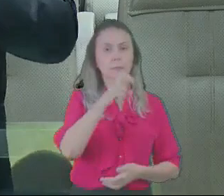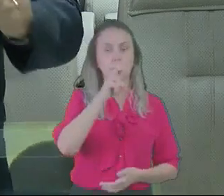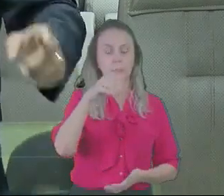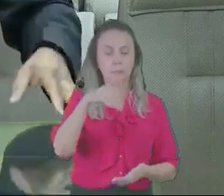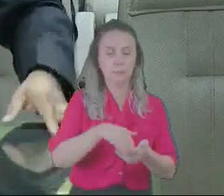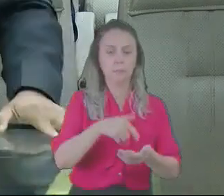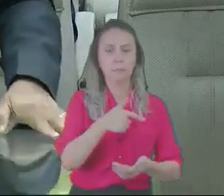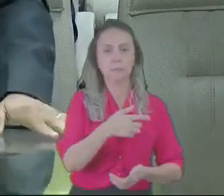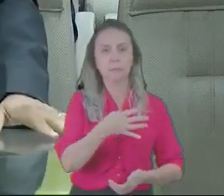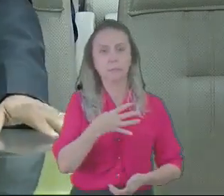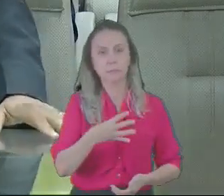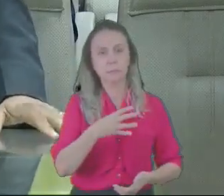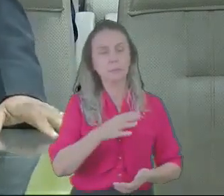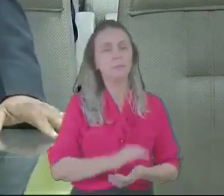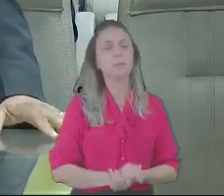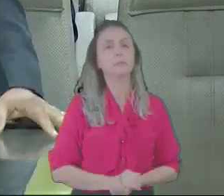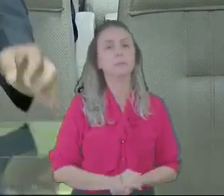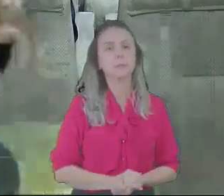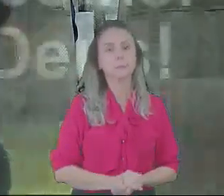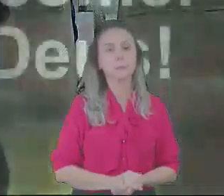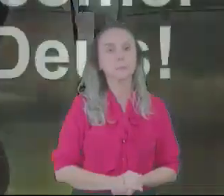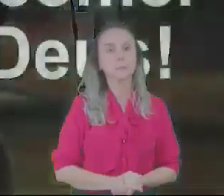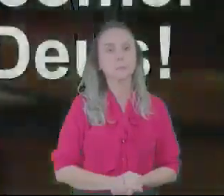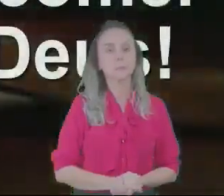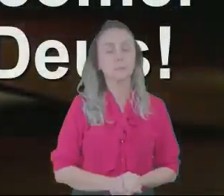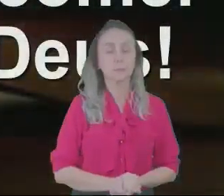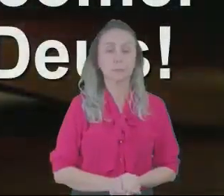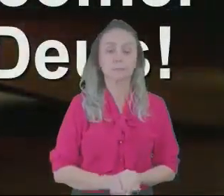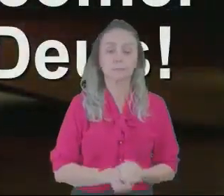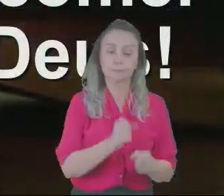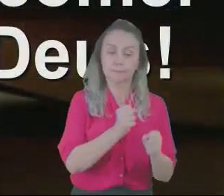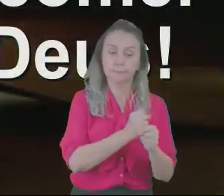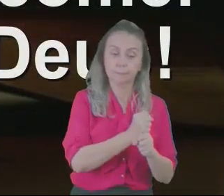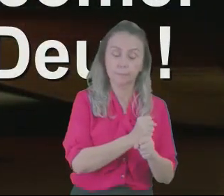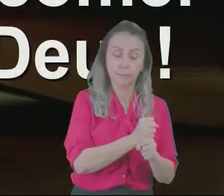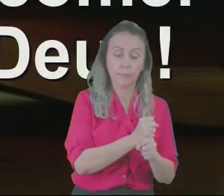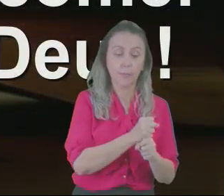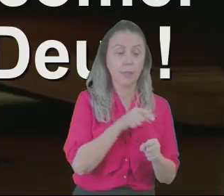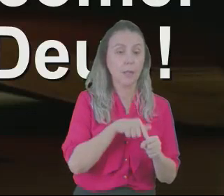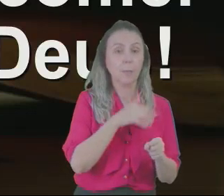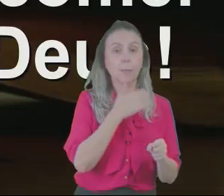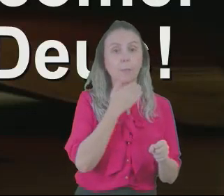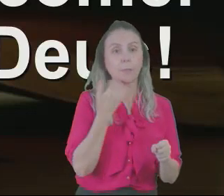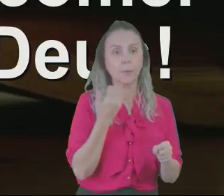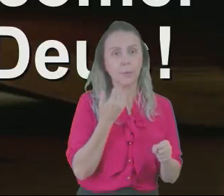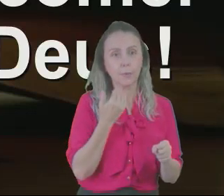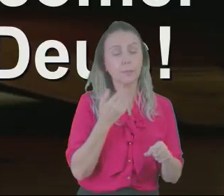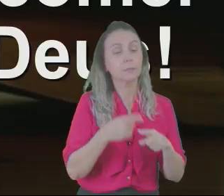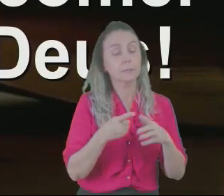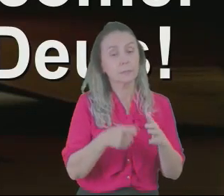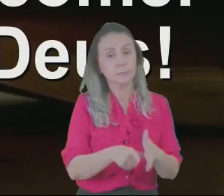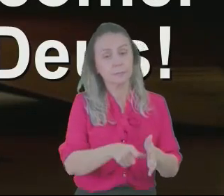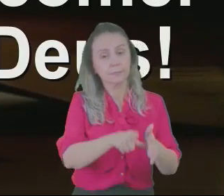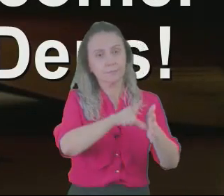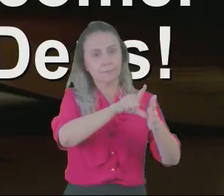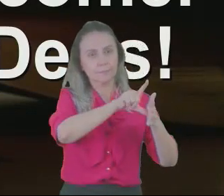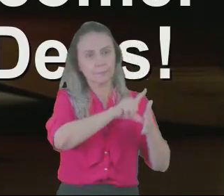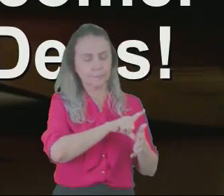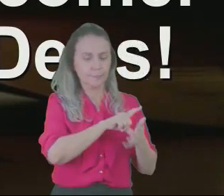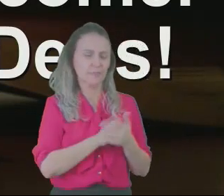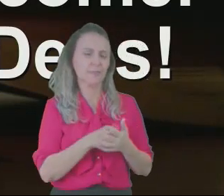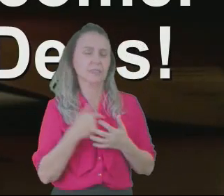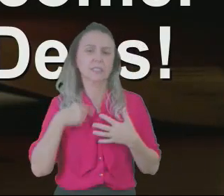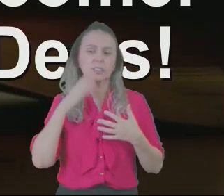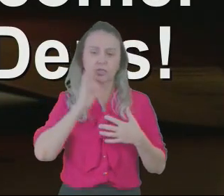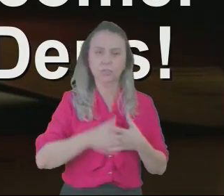24 a e nesse ano foi o ano que ele morreu mas antes da sua morte ele tava